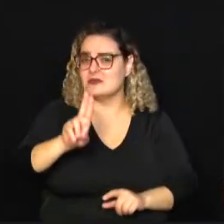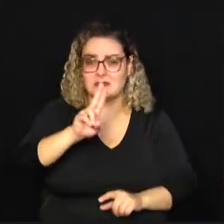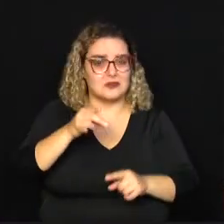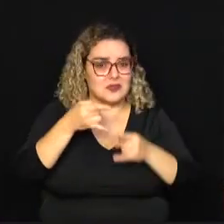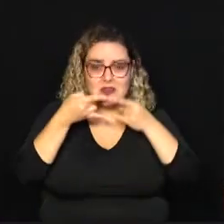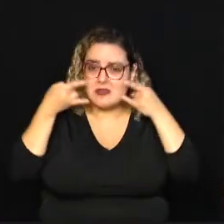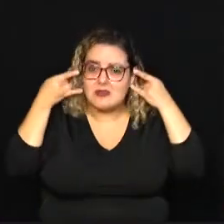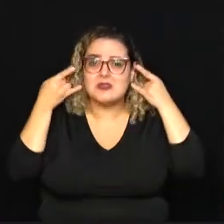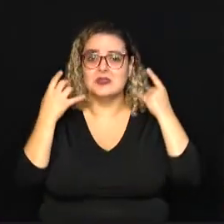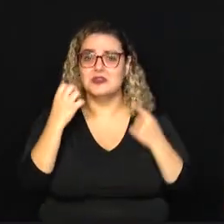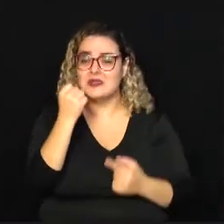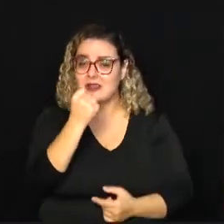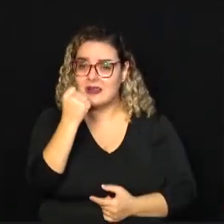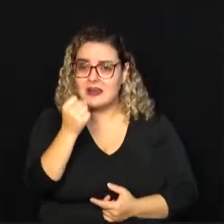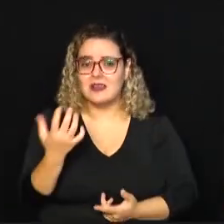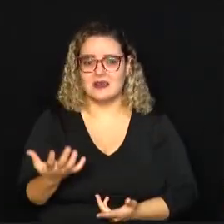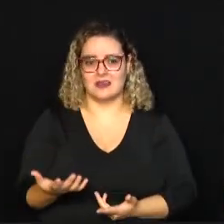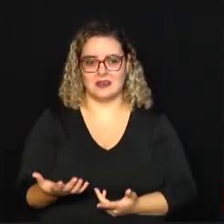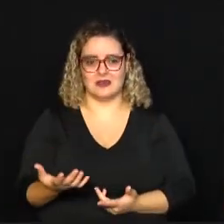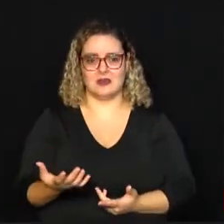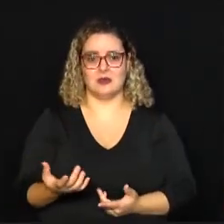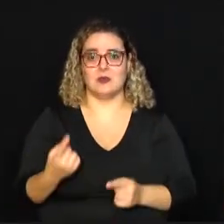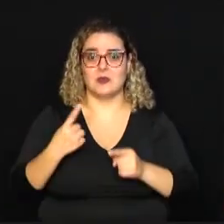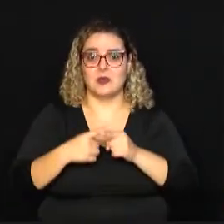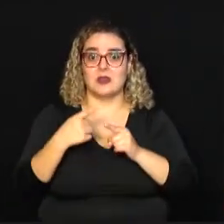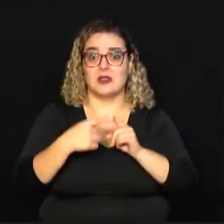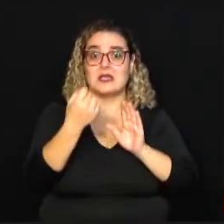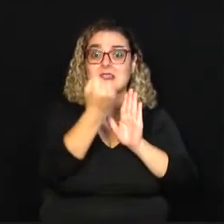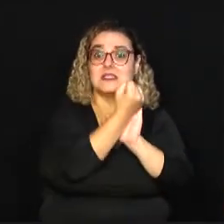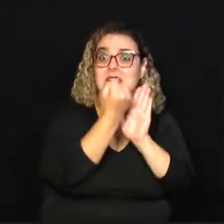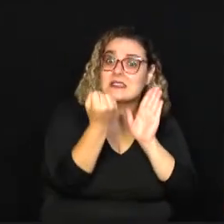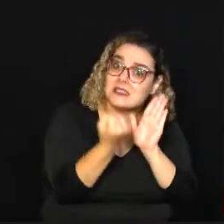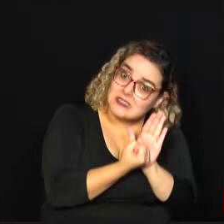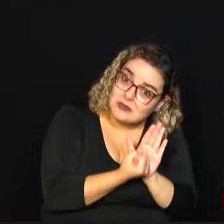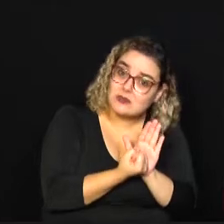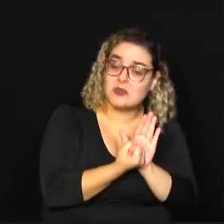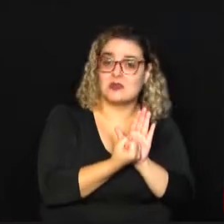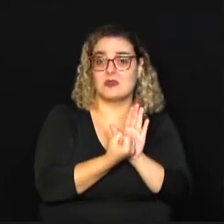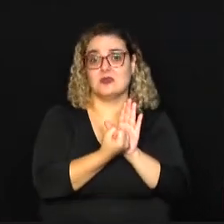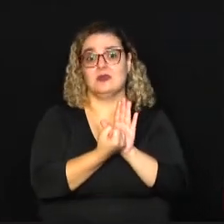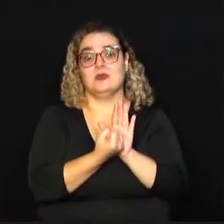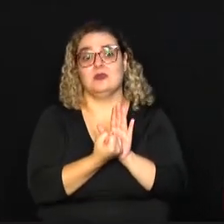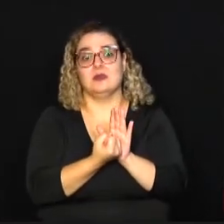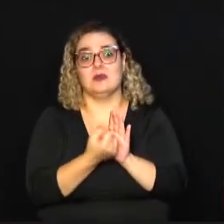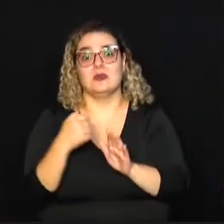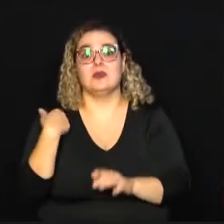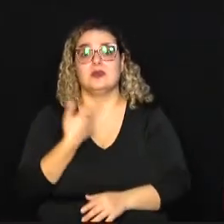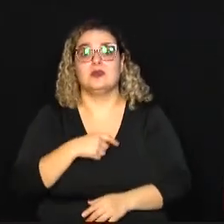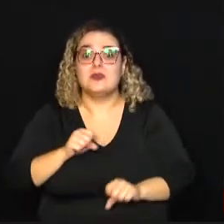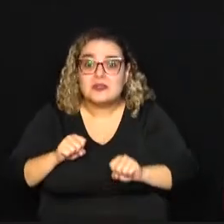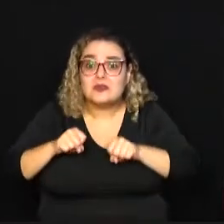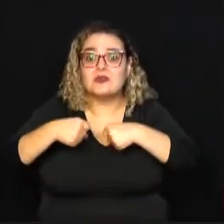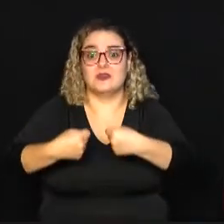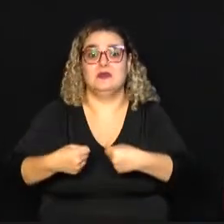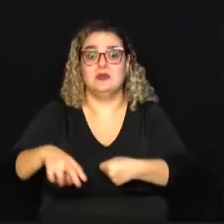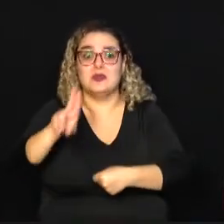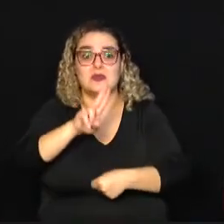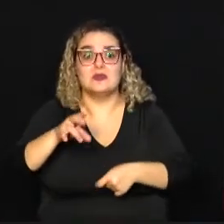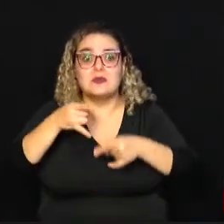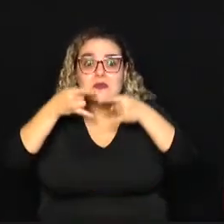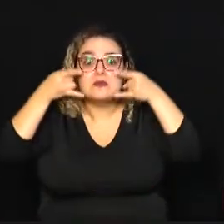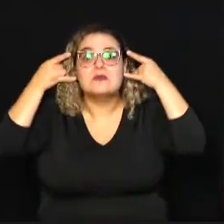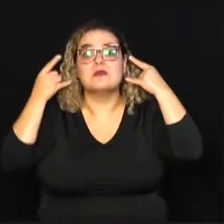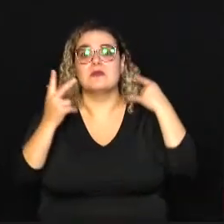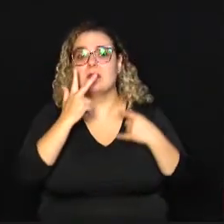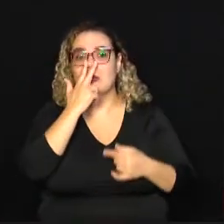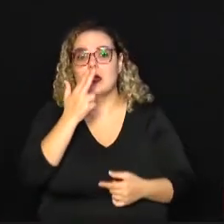muito grave, né? Porque isso é simbólico, isso contrapõe a nosso esforço para que as pessoas usem máscara, né? Isso fica parecendo que máscara é